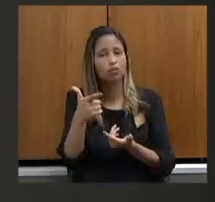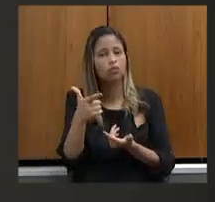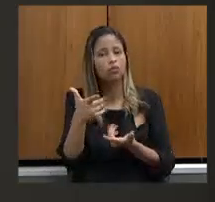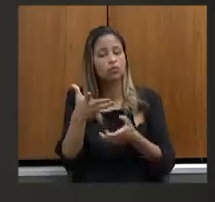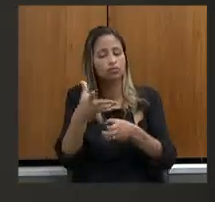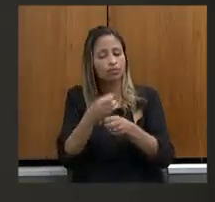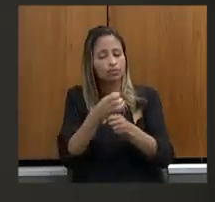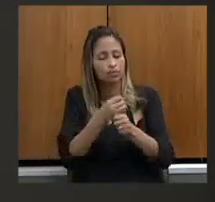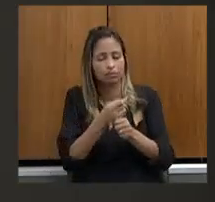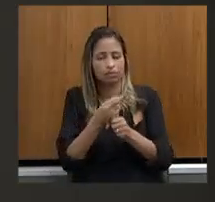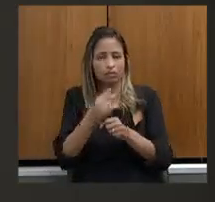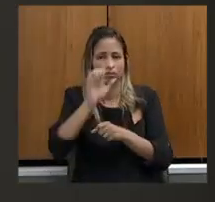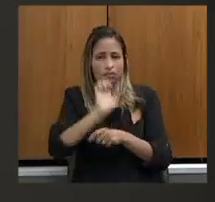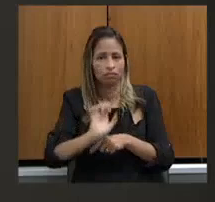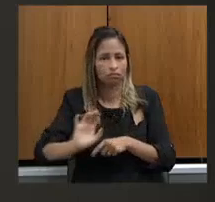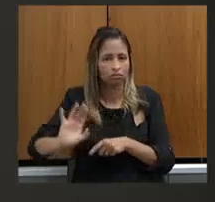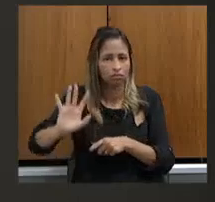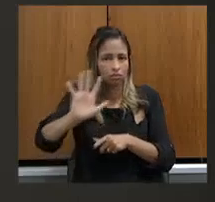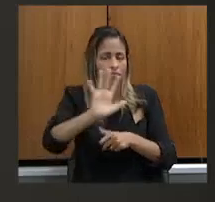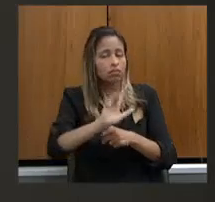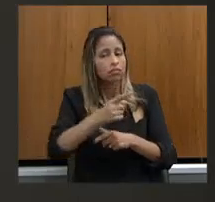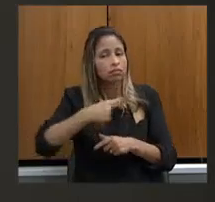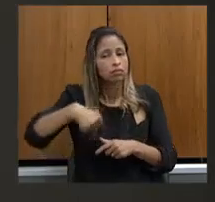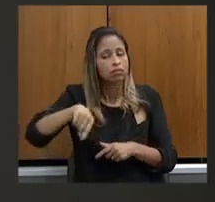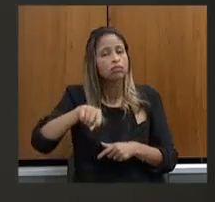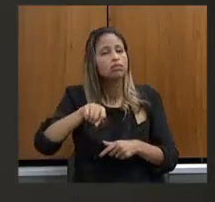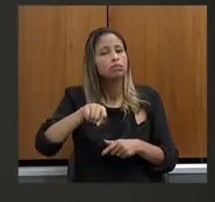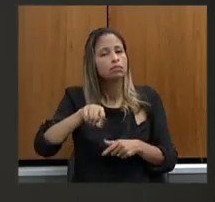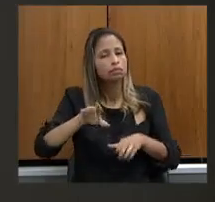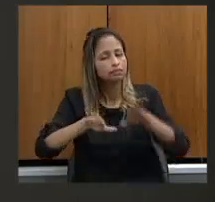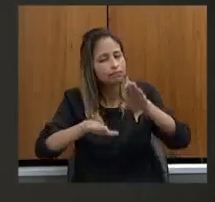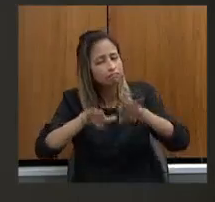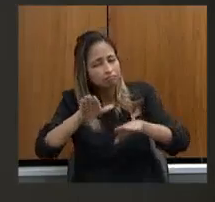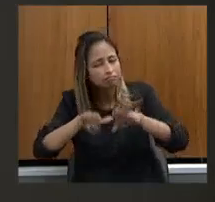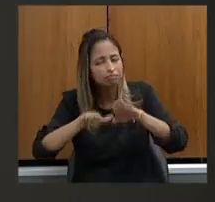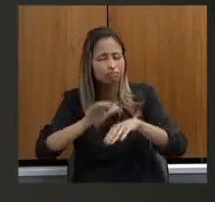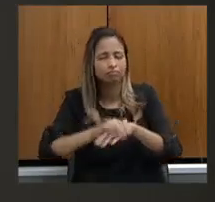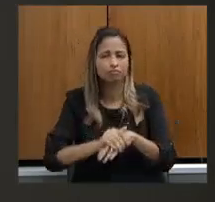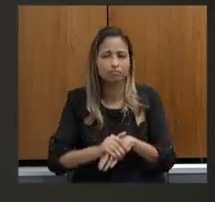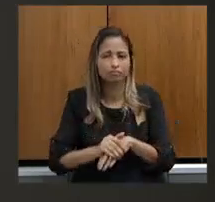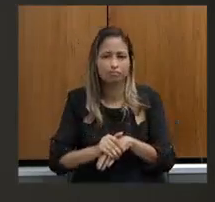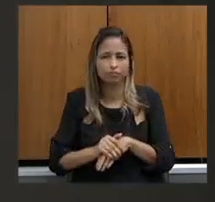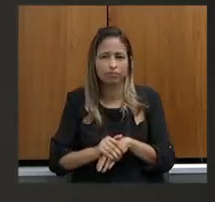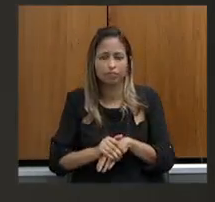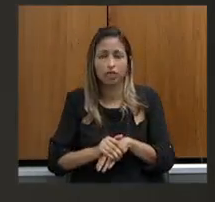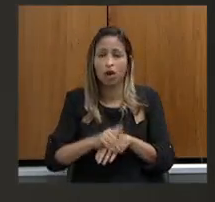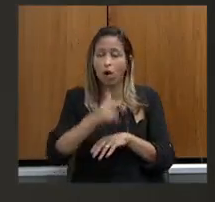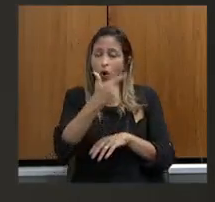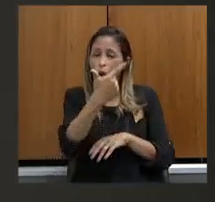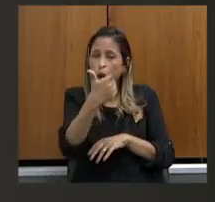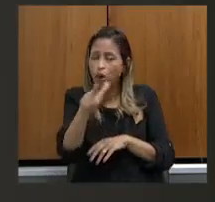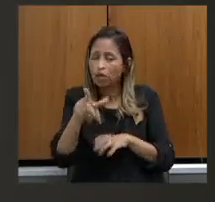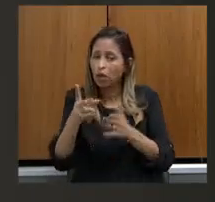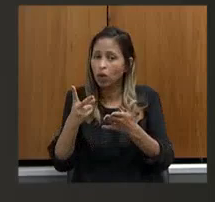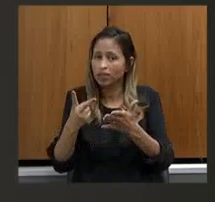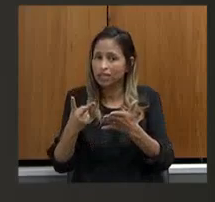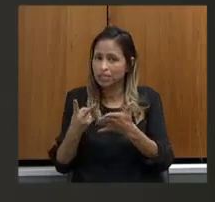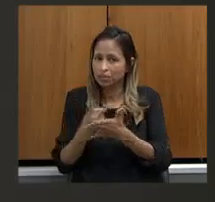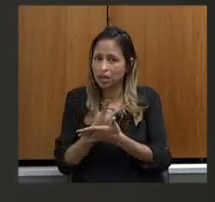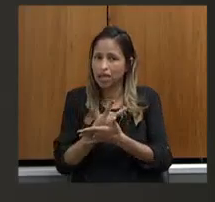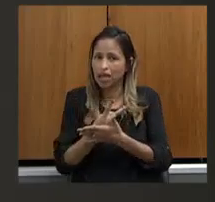às Finanças do Estado de forma que nós temos aí um balanço estrutural mas em relação a segov e em relação a